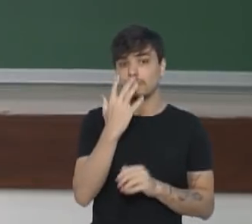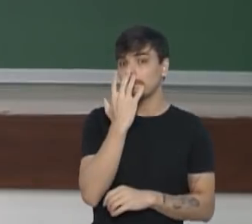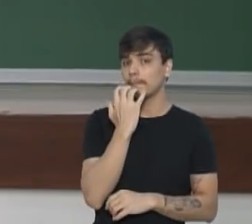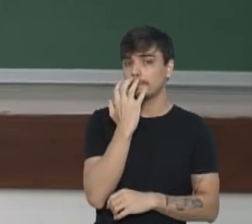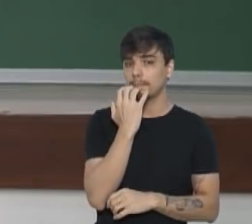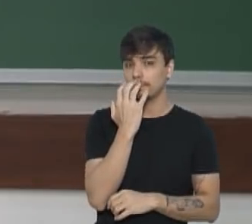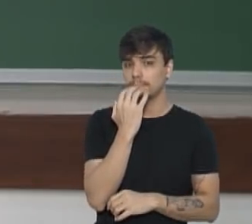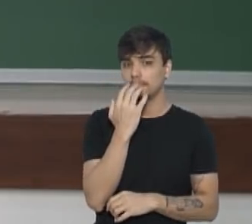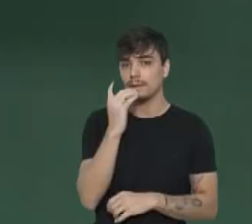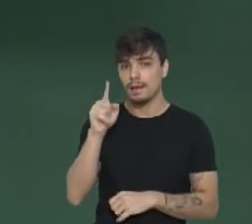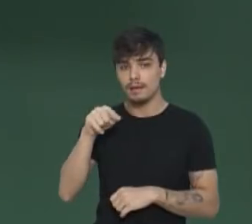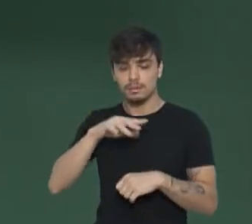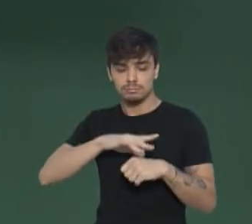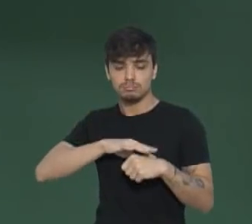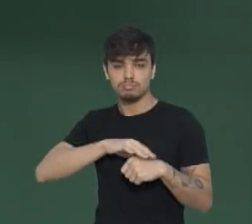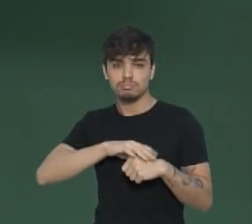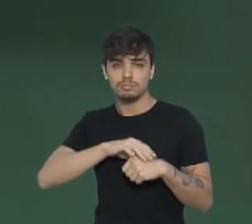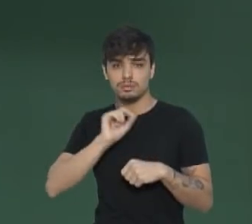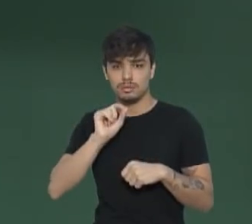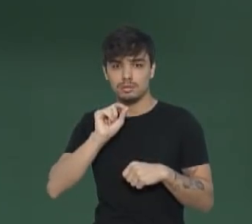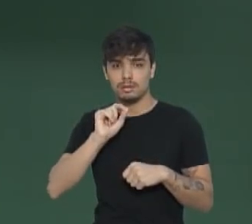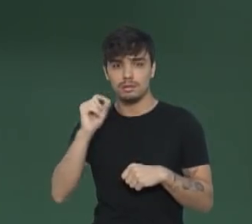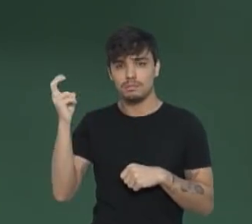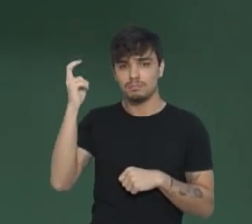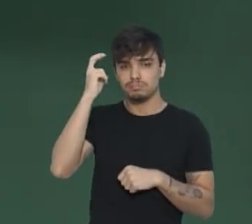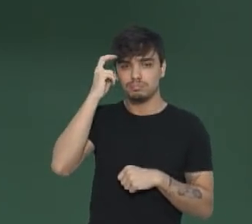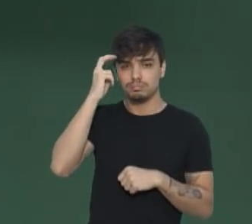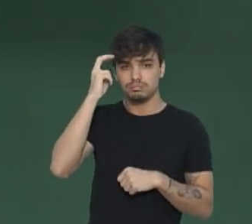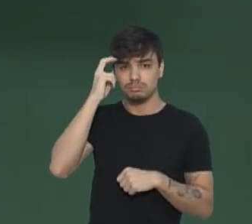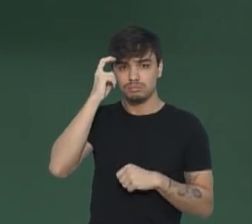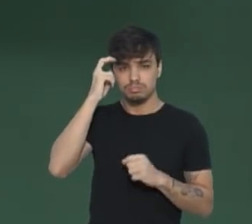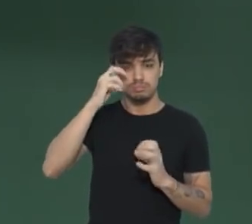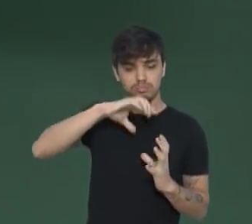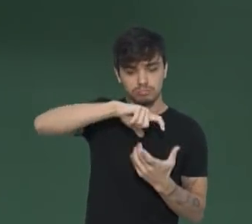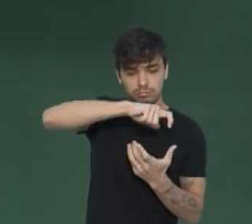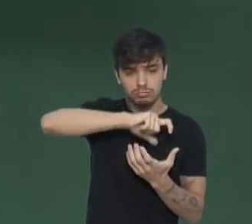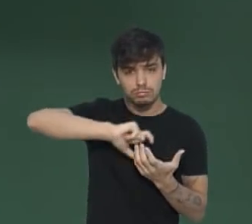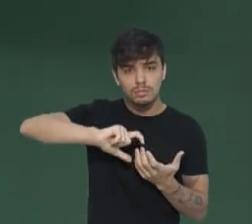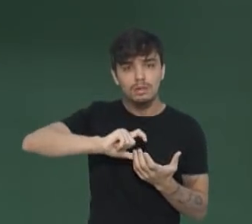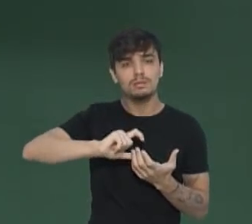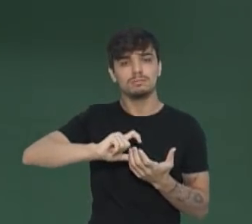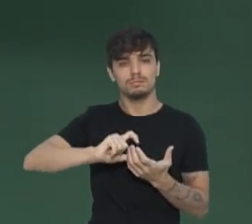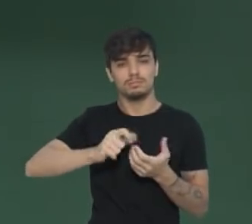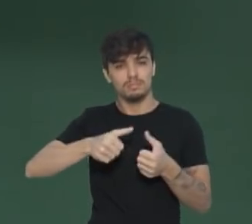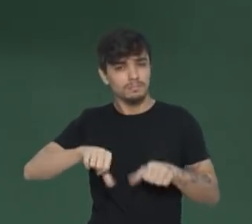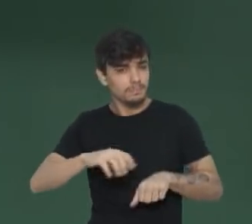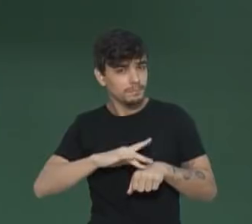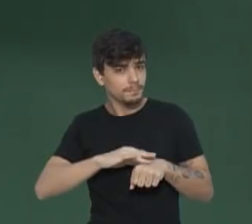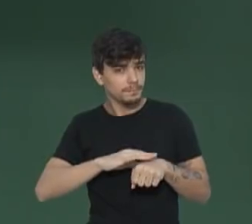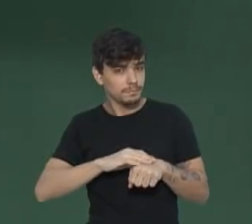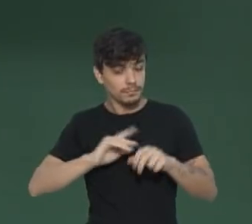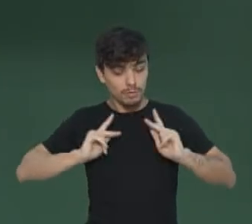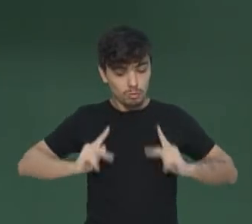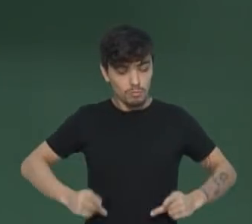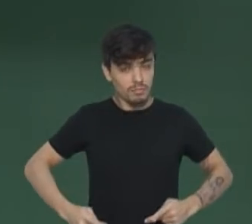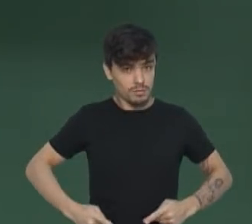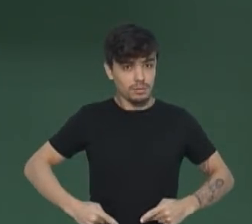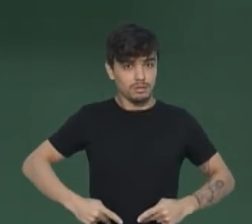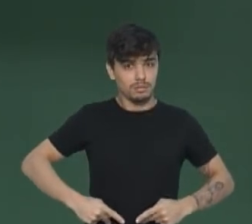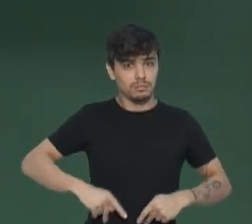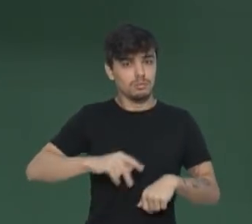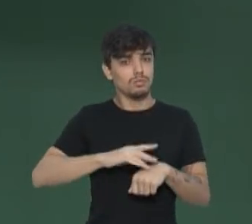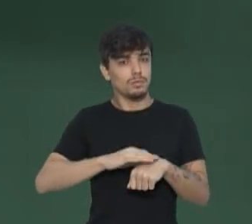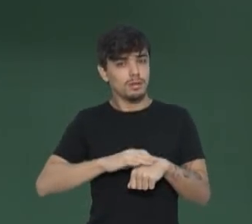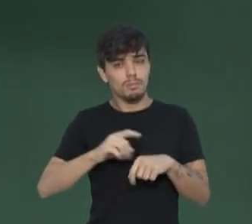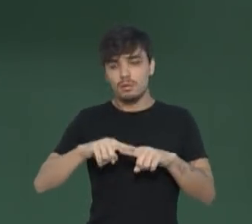ser a doença pela qual a cultura ocidental está doente, né? A humanidade é doente porque nós não aceitamos o mundo